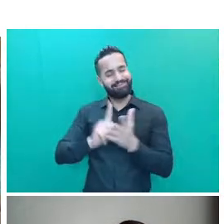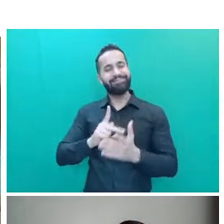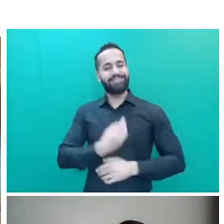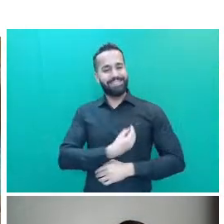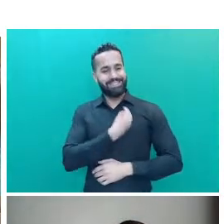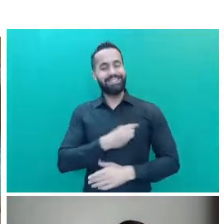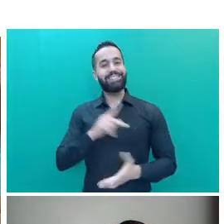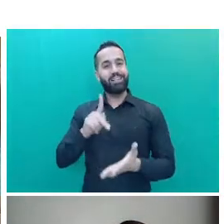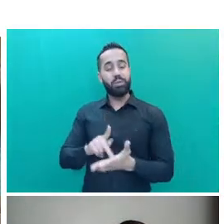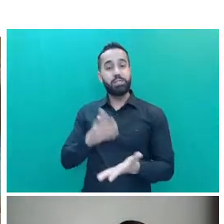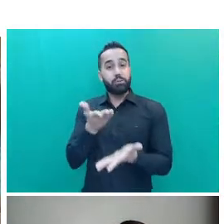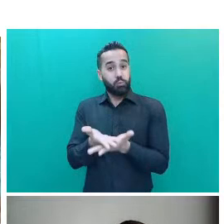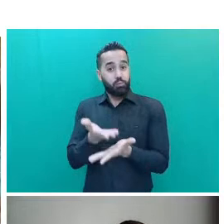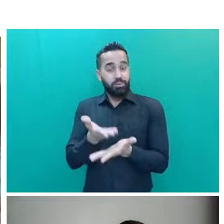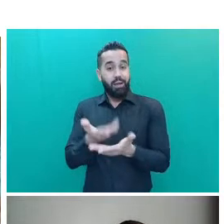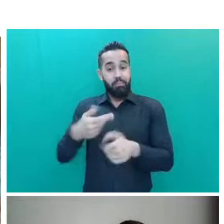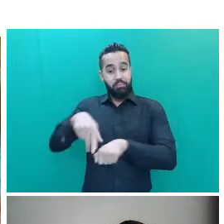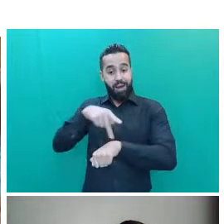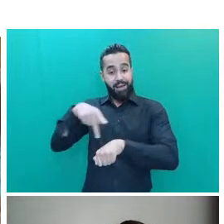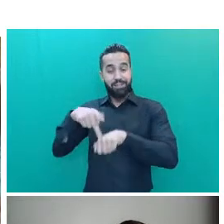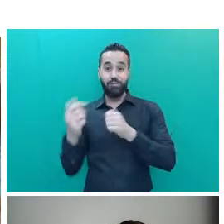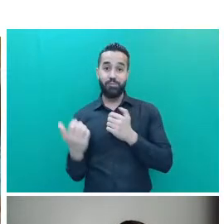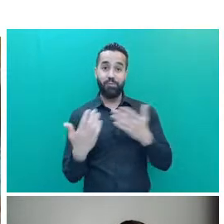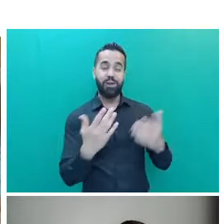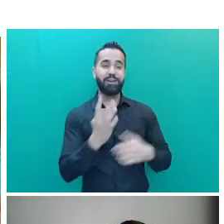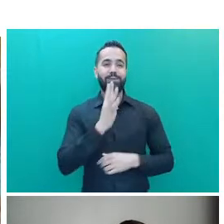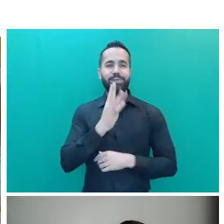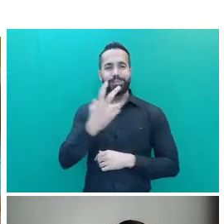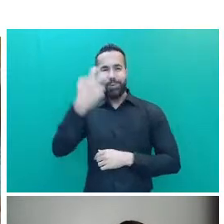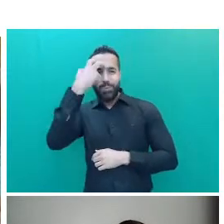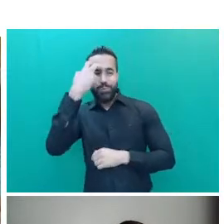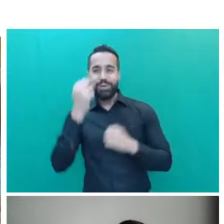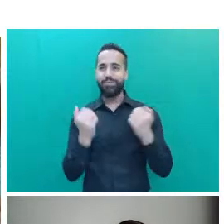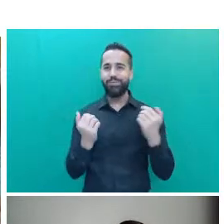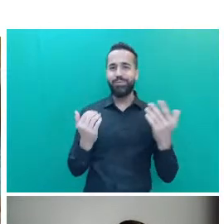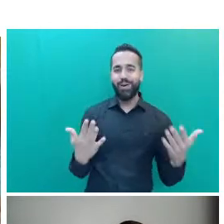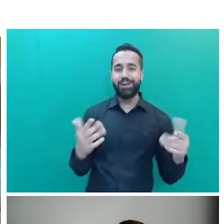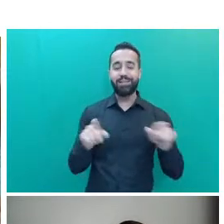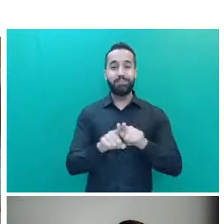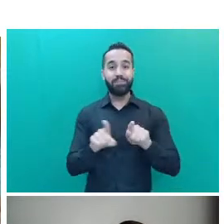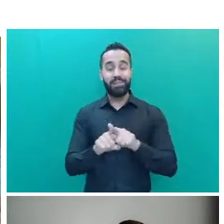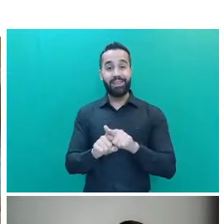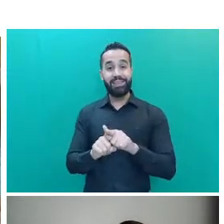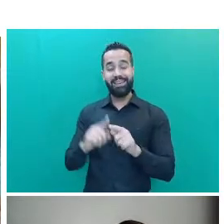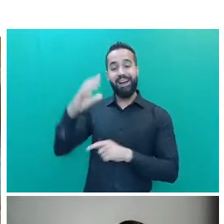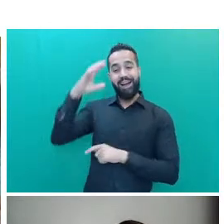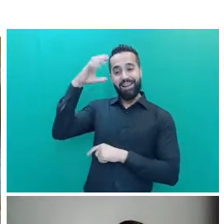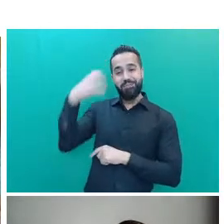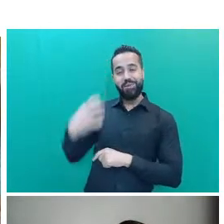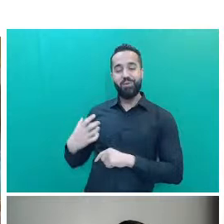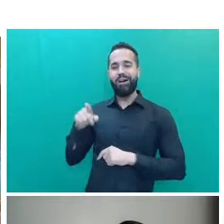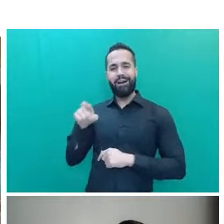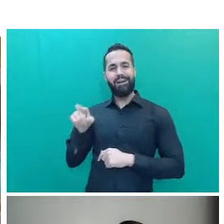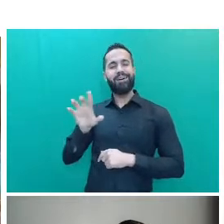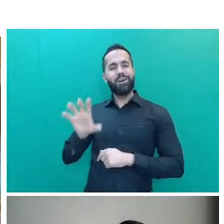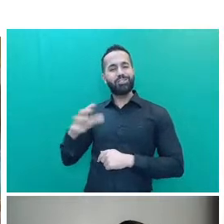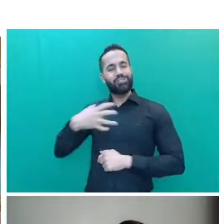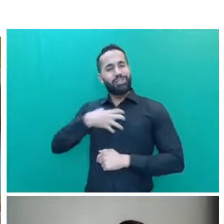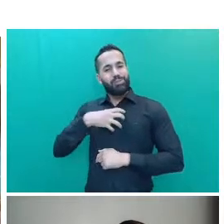no exterior, de ter essa oportunidade, de conhecer outra realidade e de ter uma orientadora tão, assim, humana, maravilhosa. E o Carlos